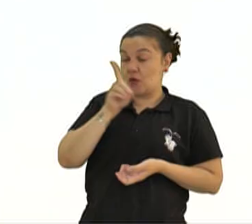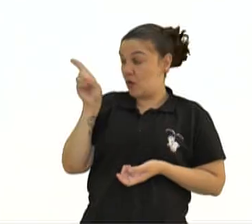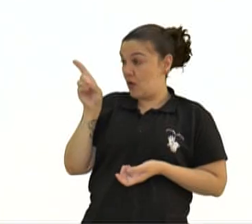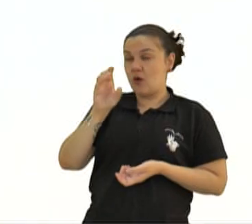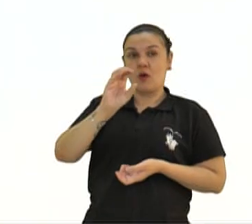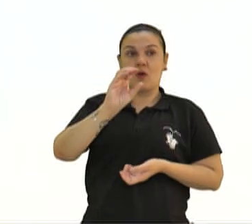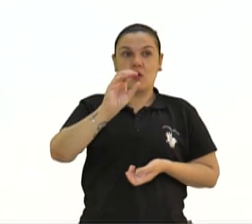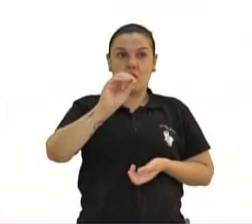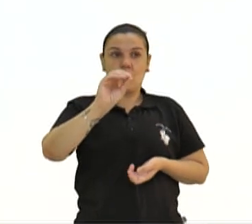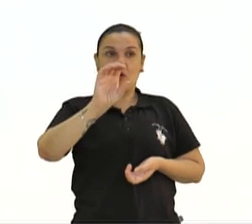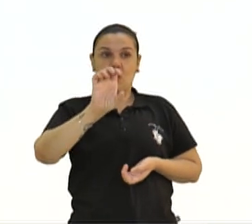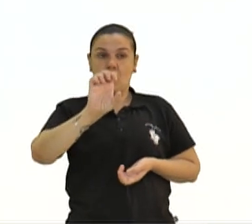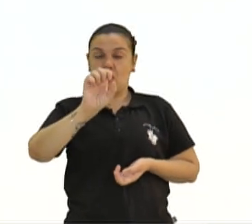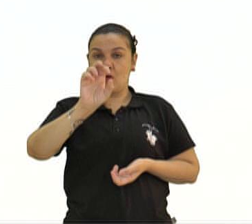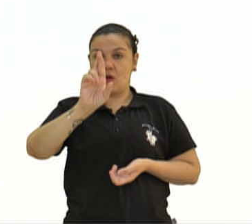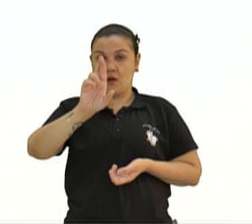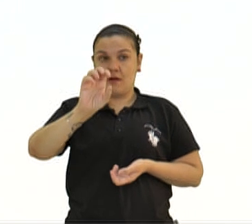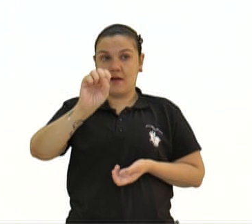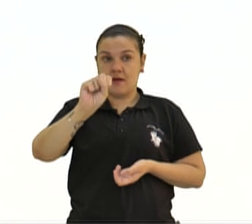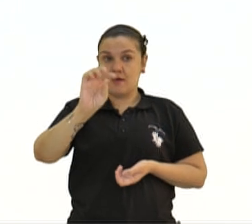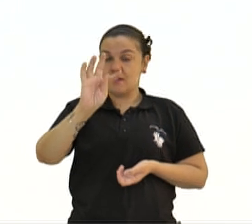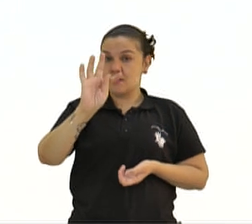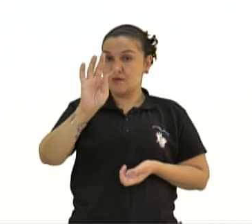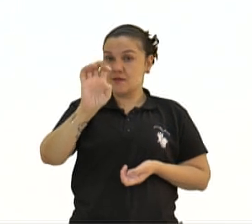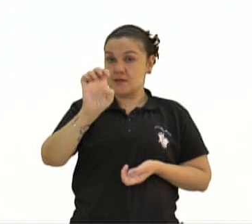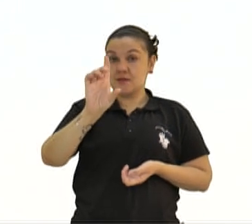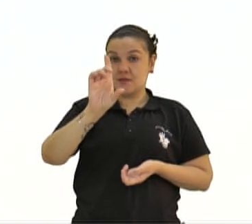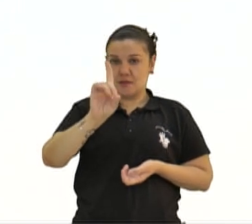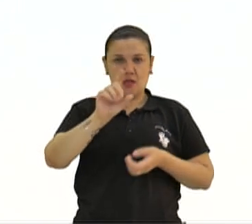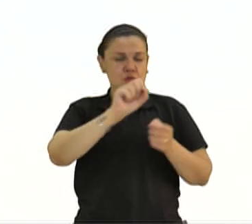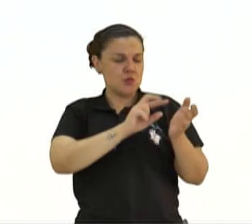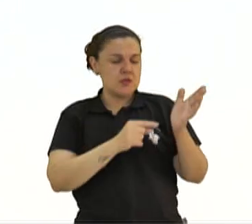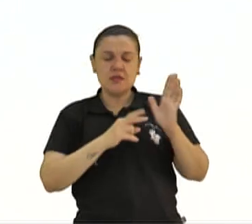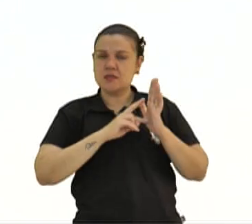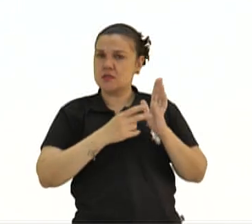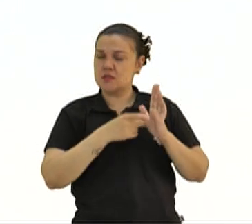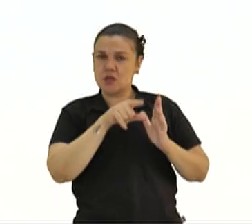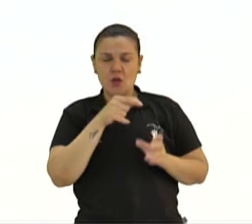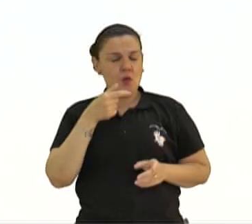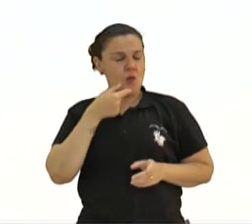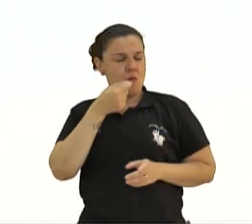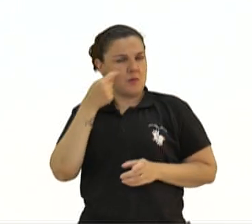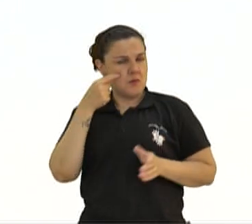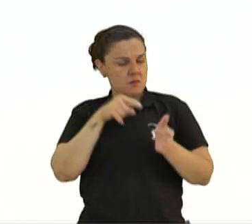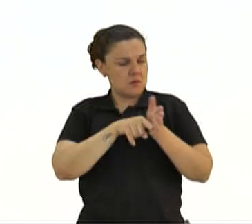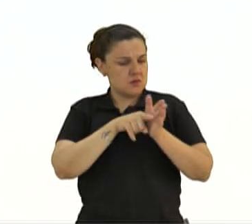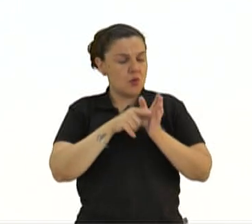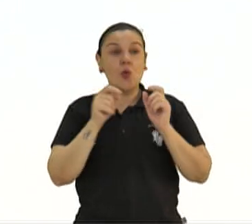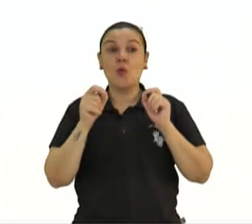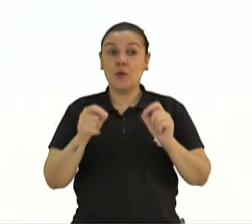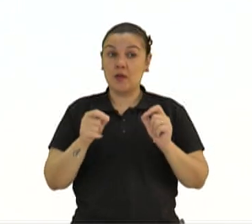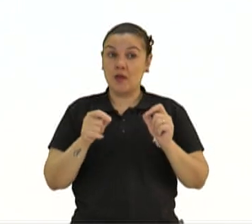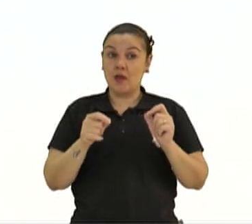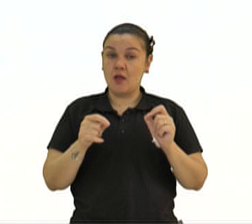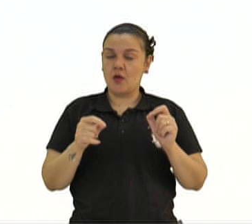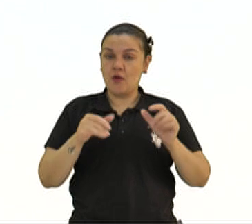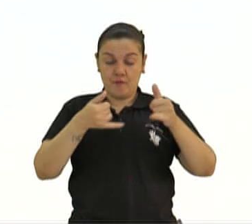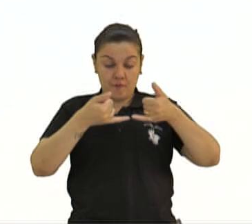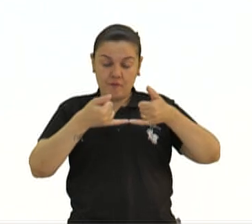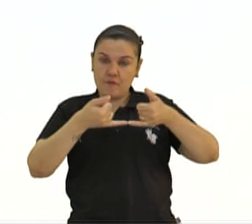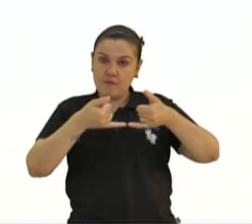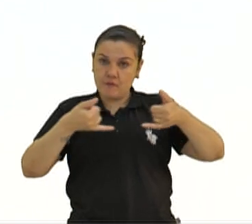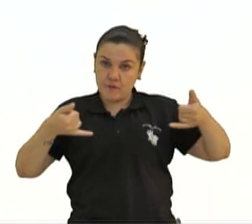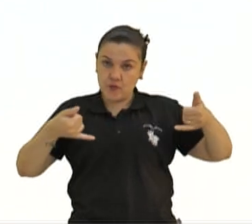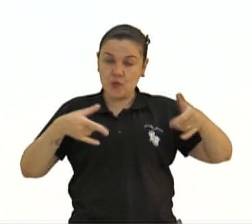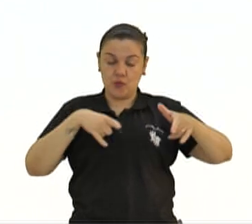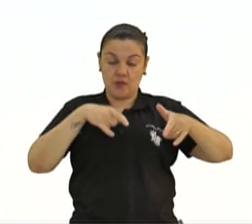Oersted, pessoal, ele viu que quando se aproxima uma bússola próximo de um fio onde